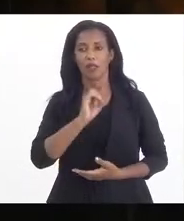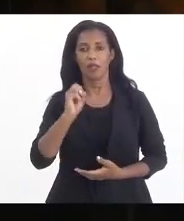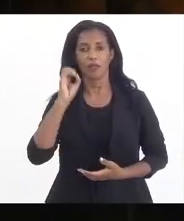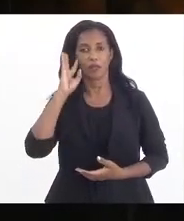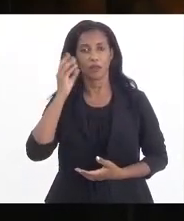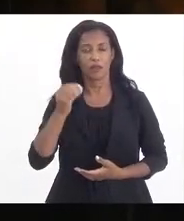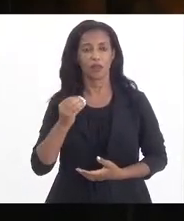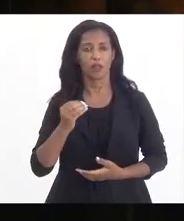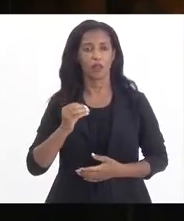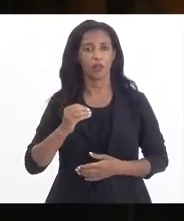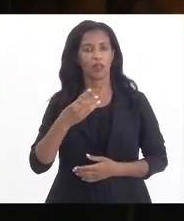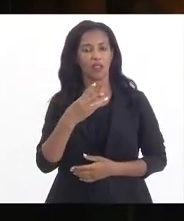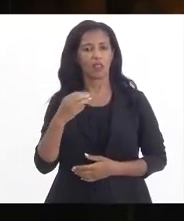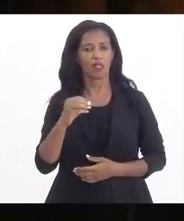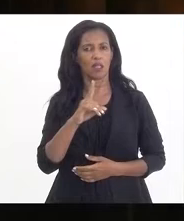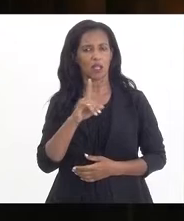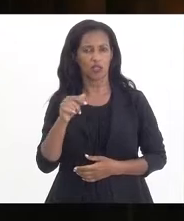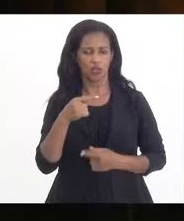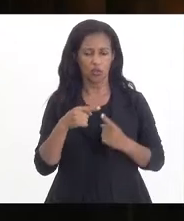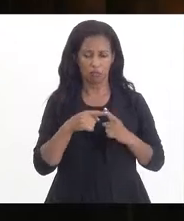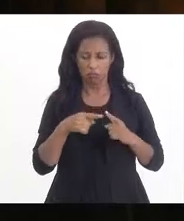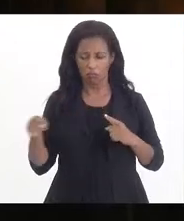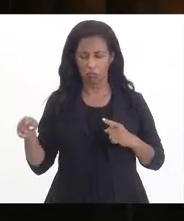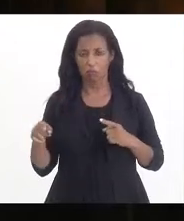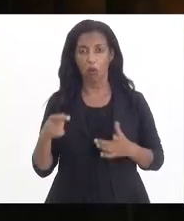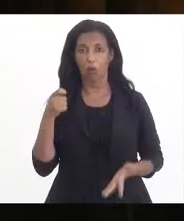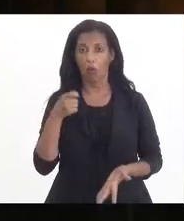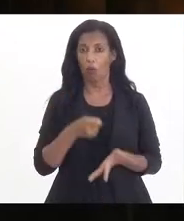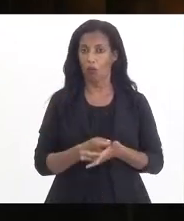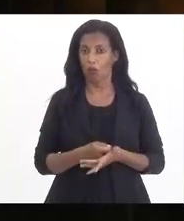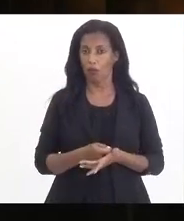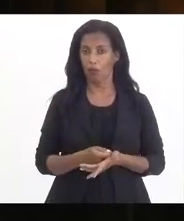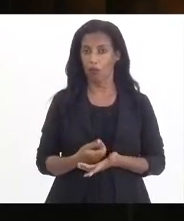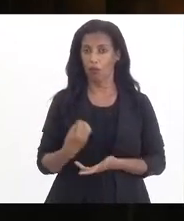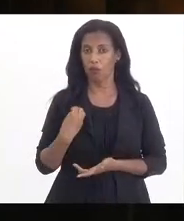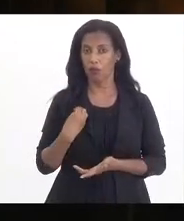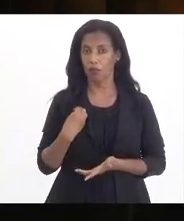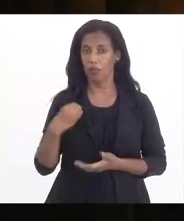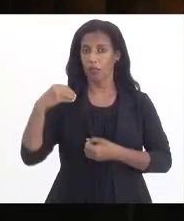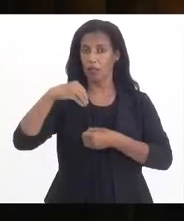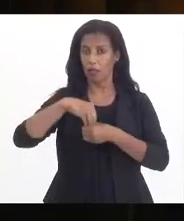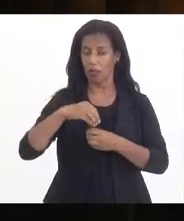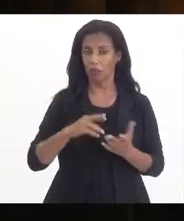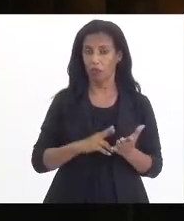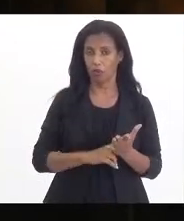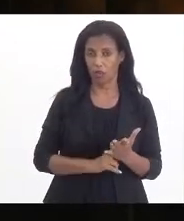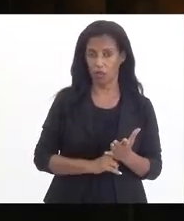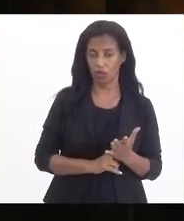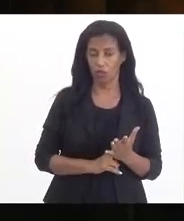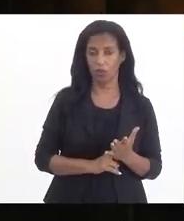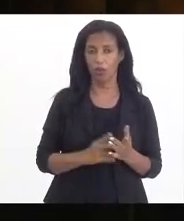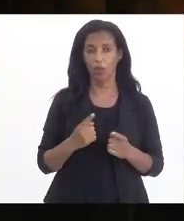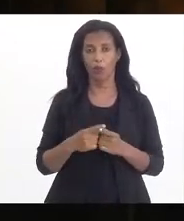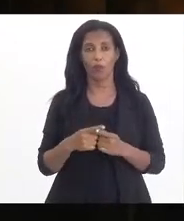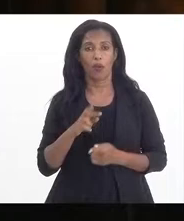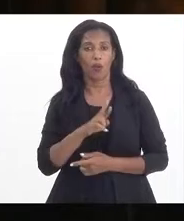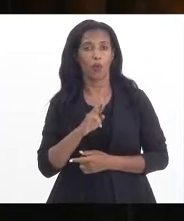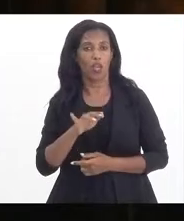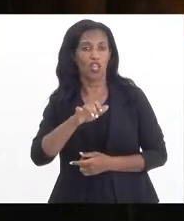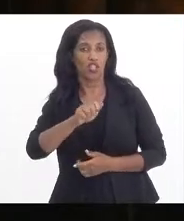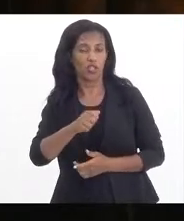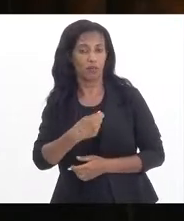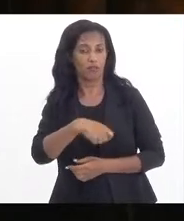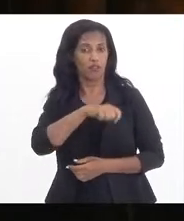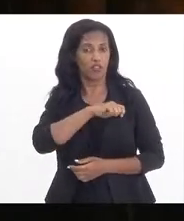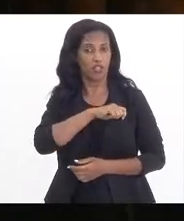decidido nos próximos 30 dias, confirme a sua presença no regime. Porque o regime de recuperação fiscal